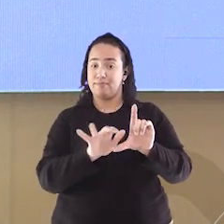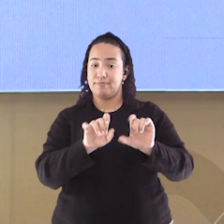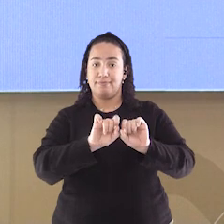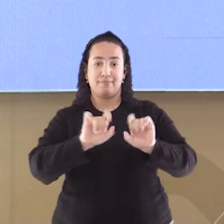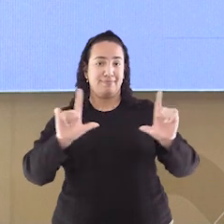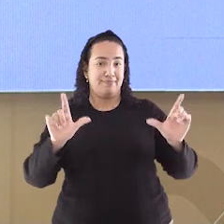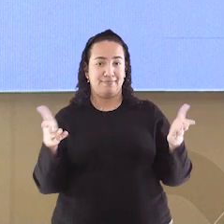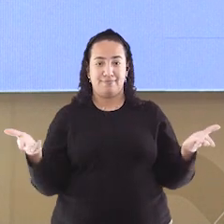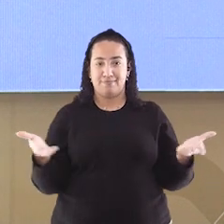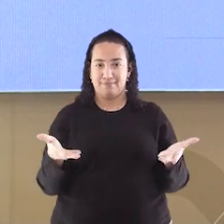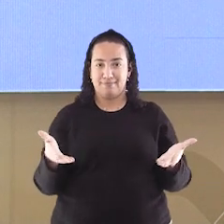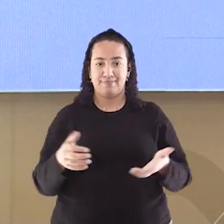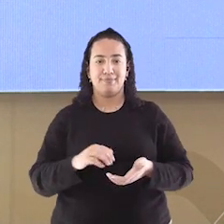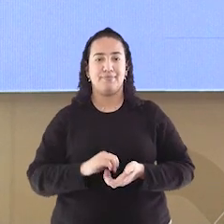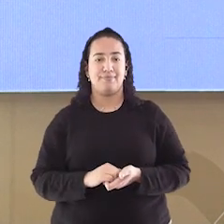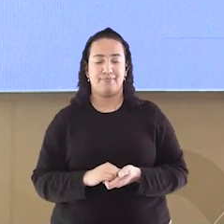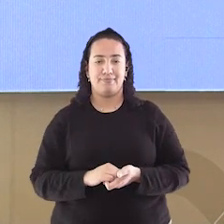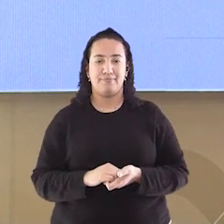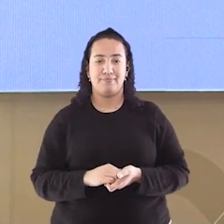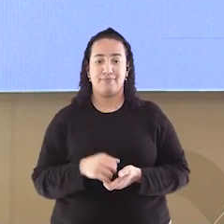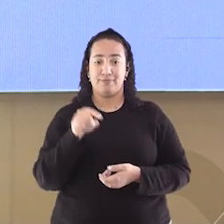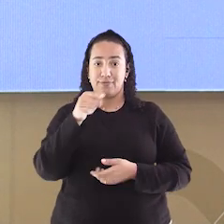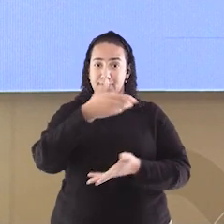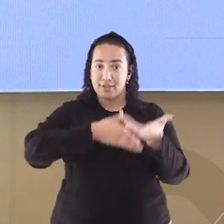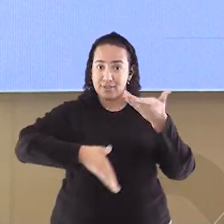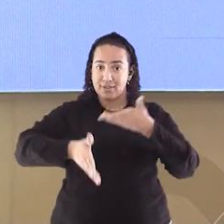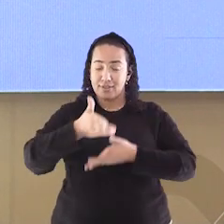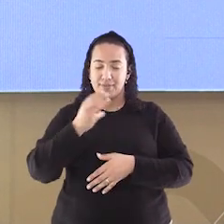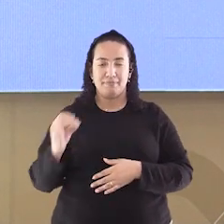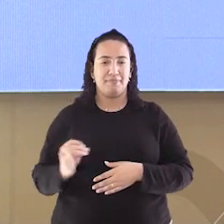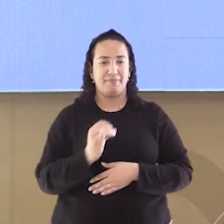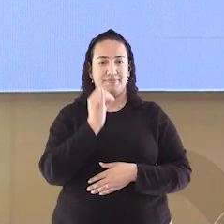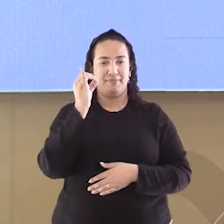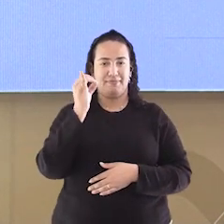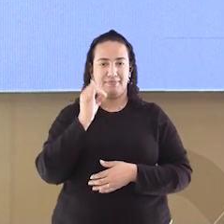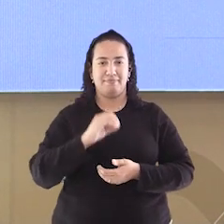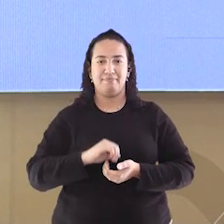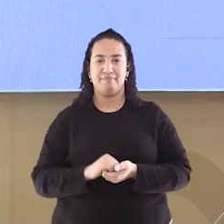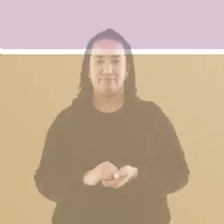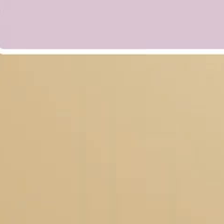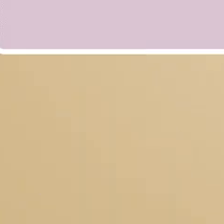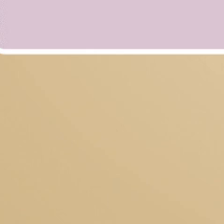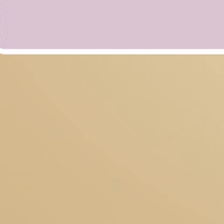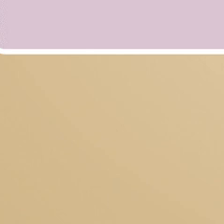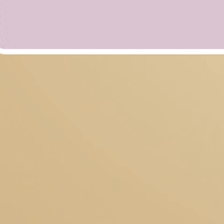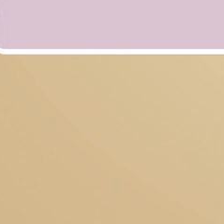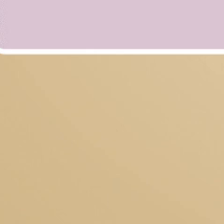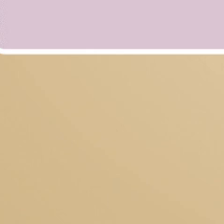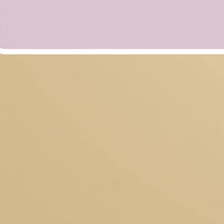que aparece na sua tela. A sua participação é muito importante.